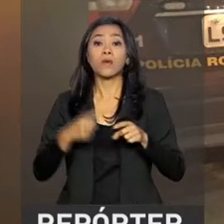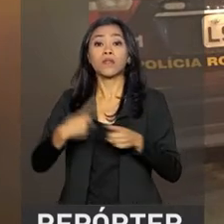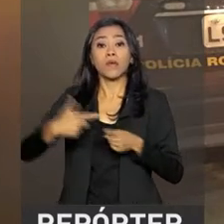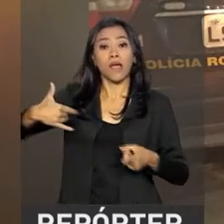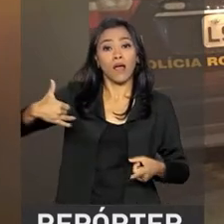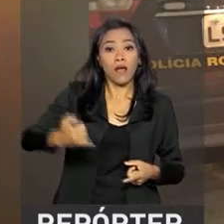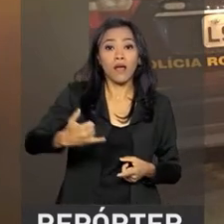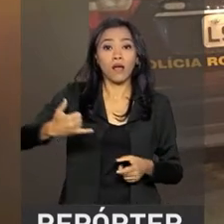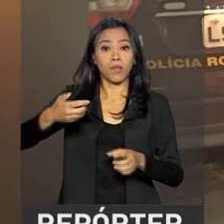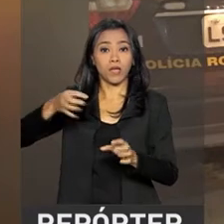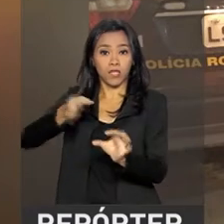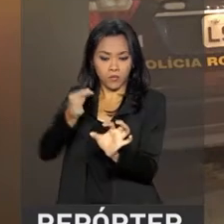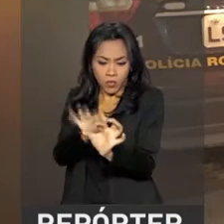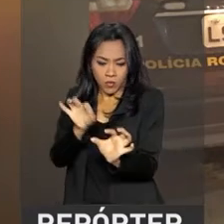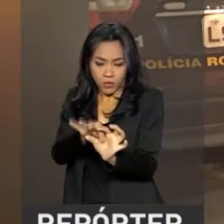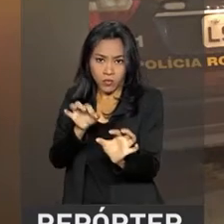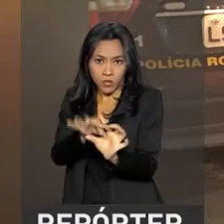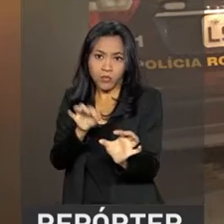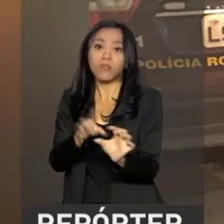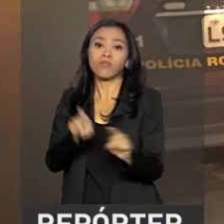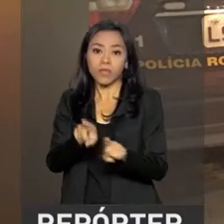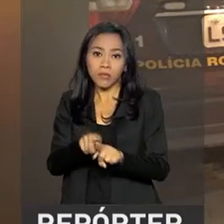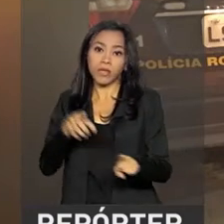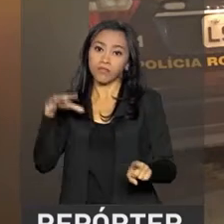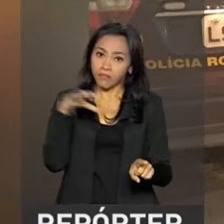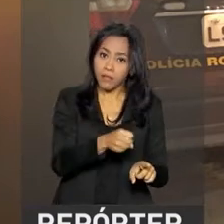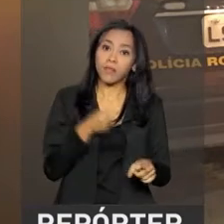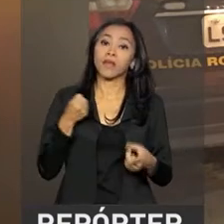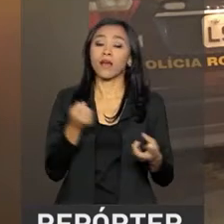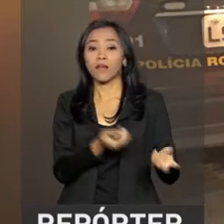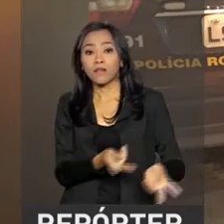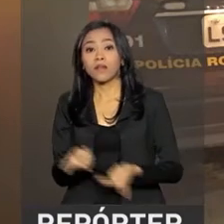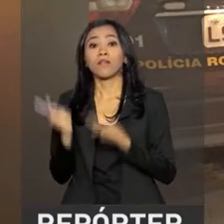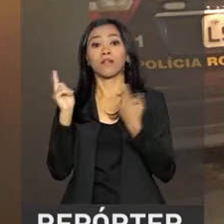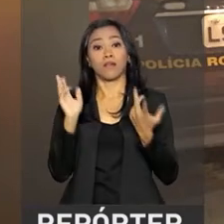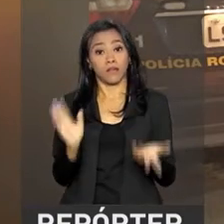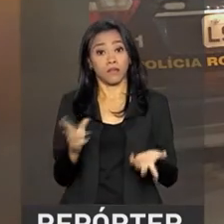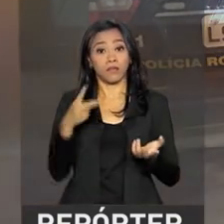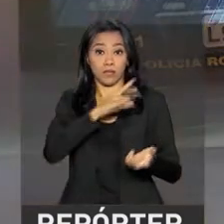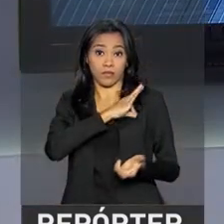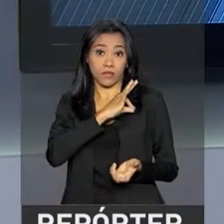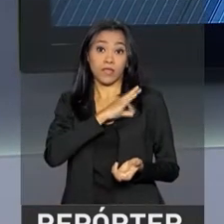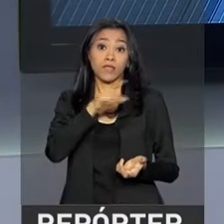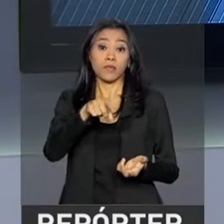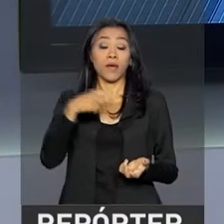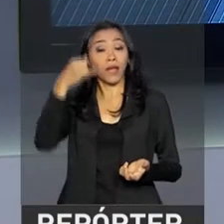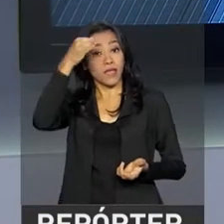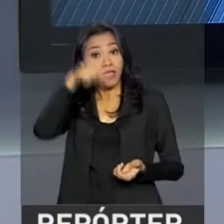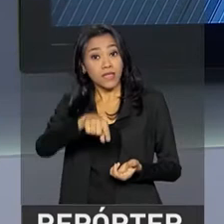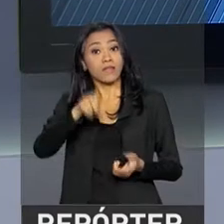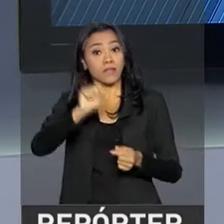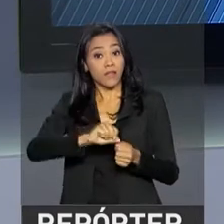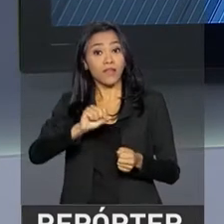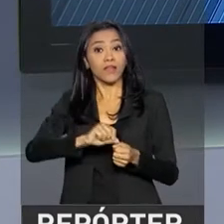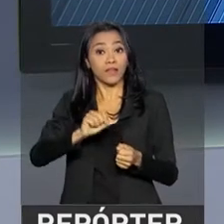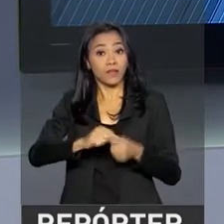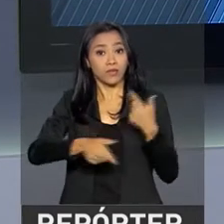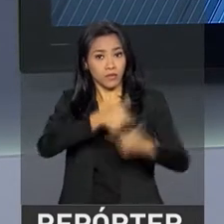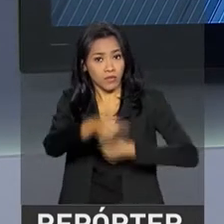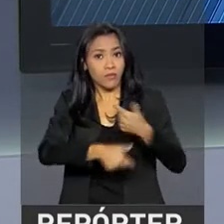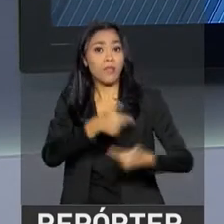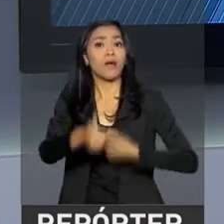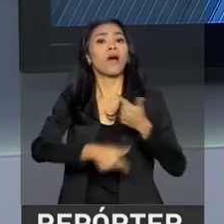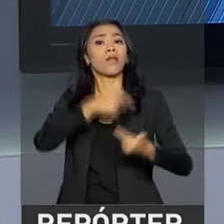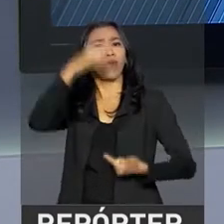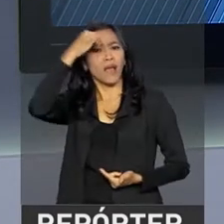operação médica coordenada pelo ministério da justiça e segurança pública para reforçar o combate ao tráfico de armas drogas e